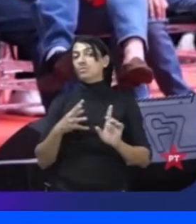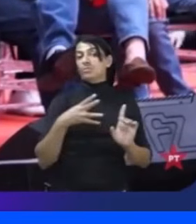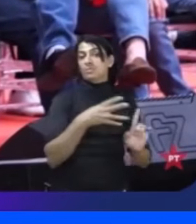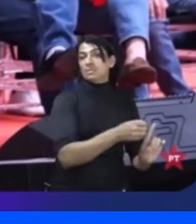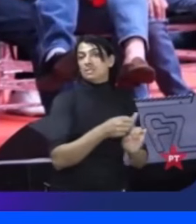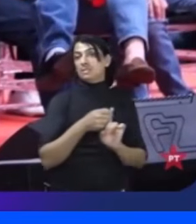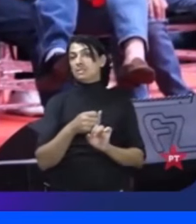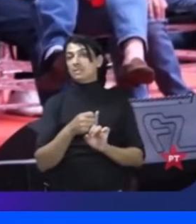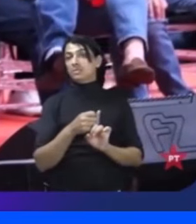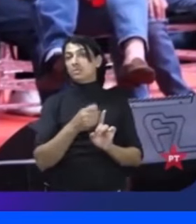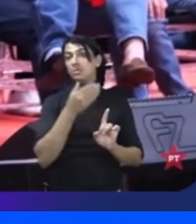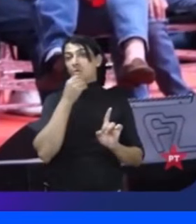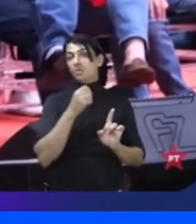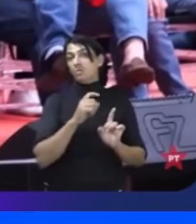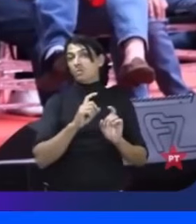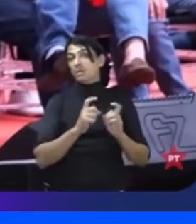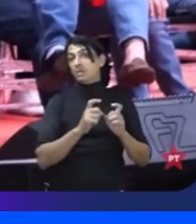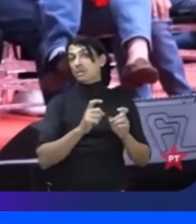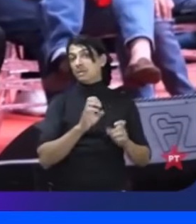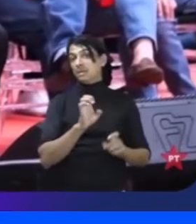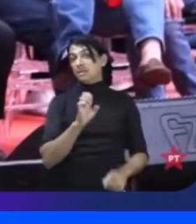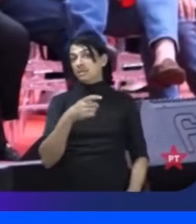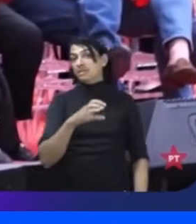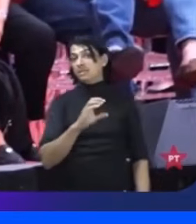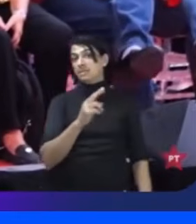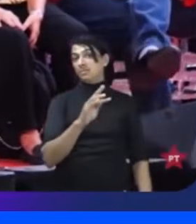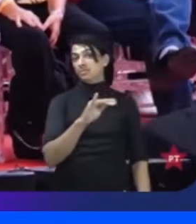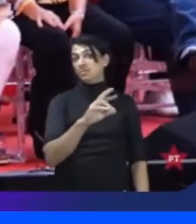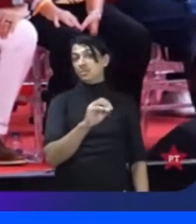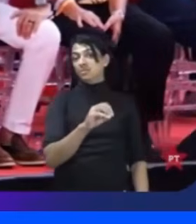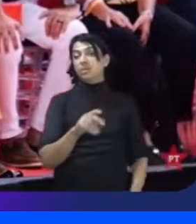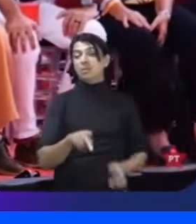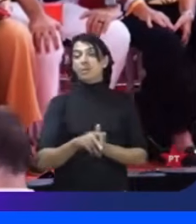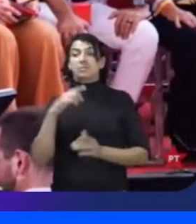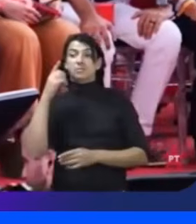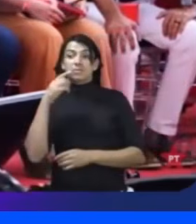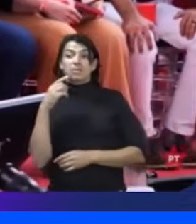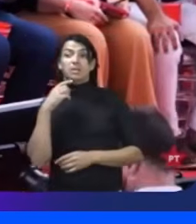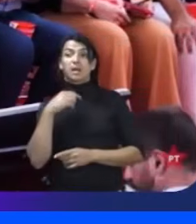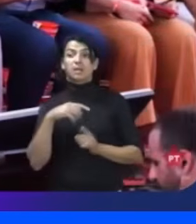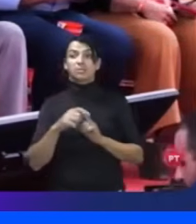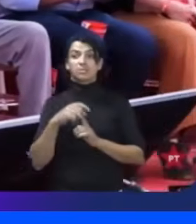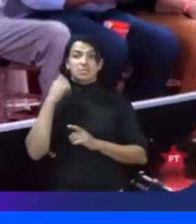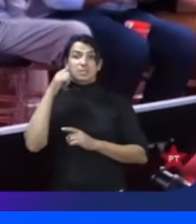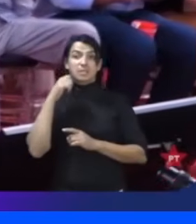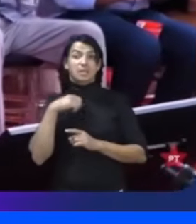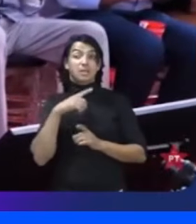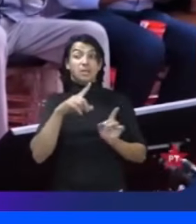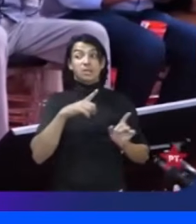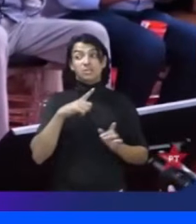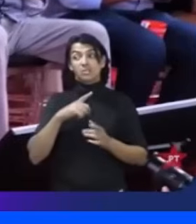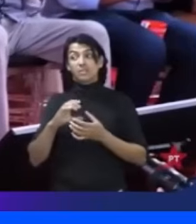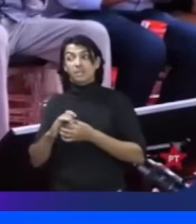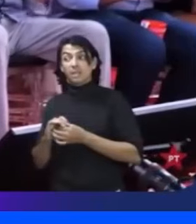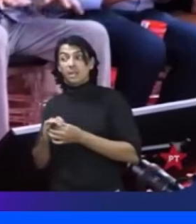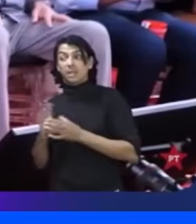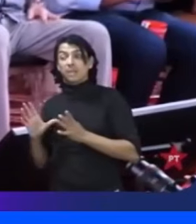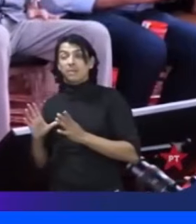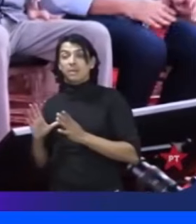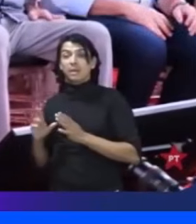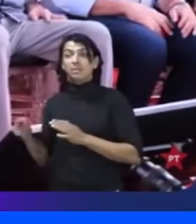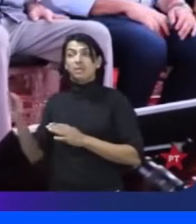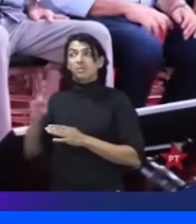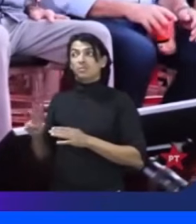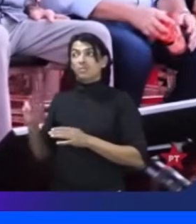do executivo para que os deputados e senadores tivessem liberdade de utilizar a mesma quantidade